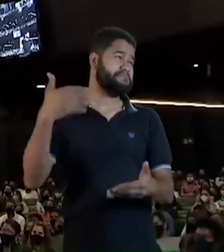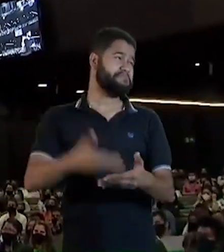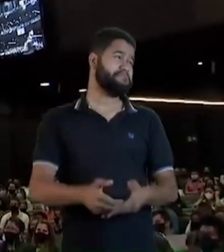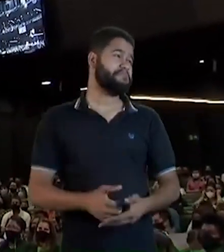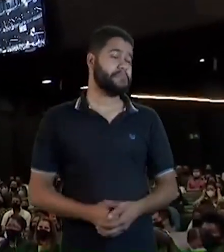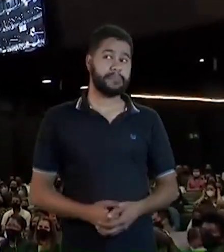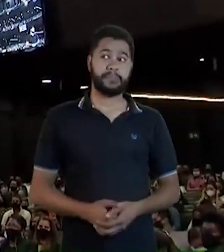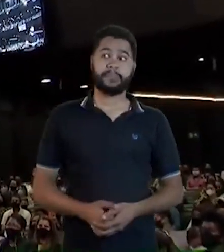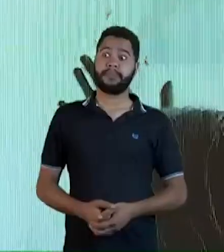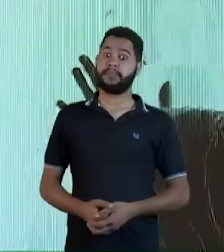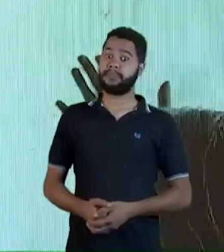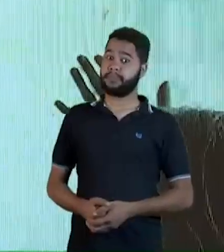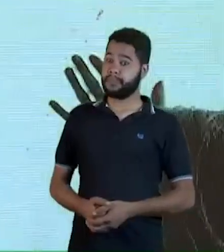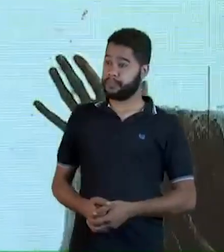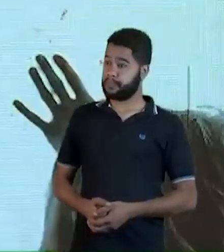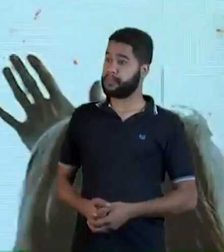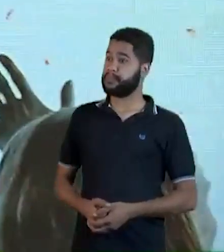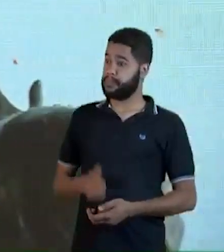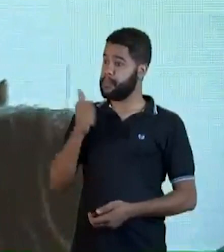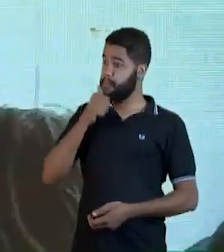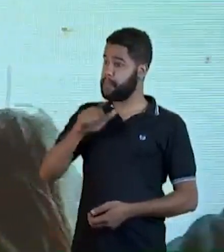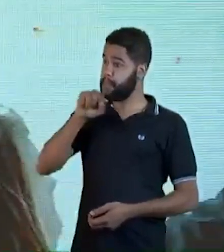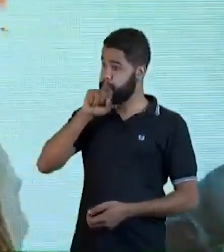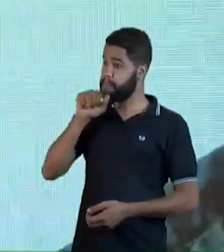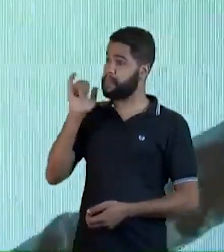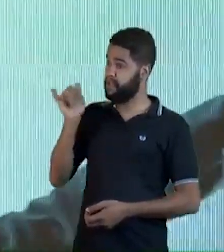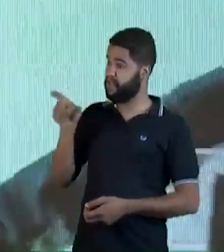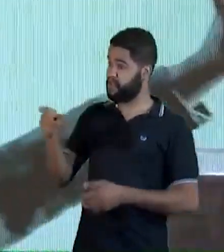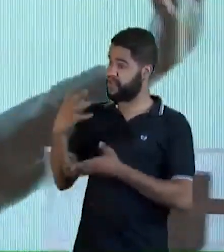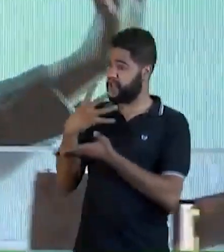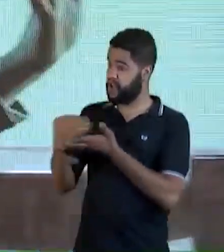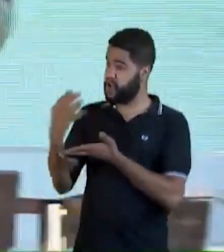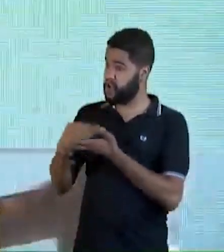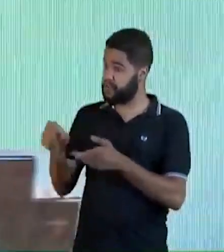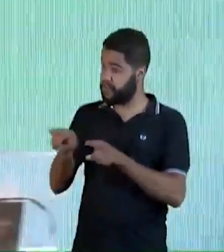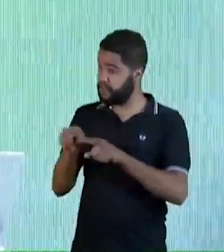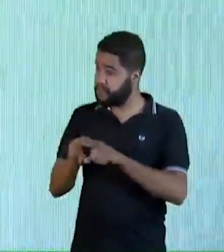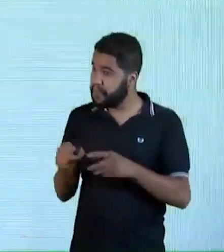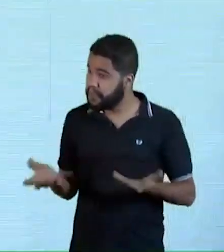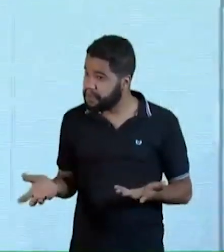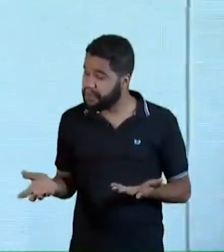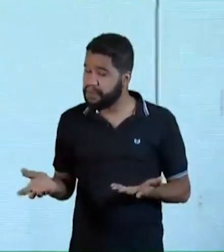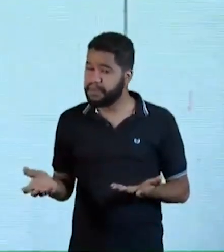vida inteira flor Já não basta sua mãe falando que você vai ficar repetindo